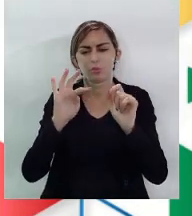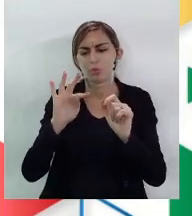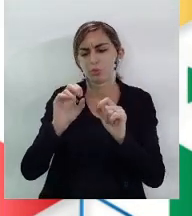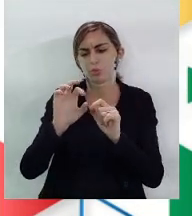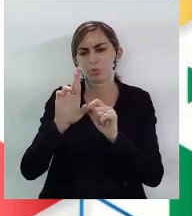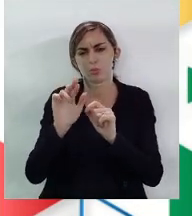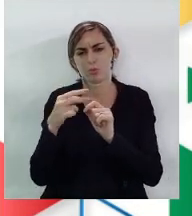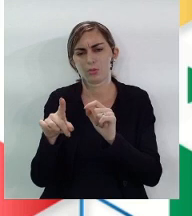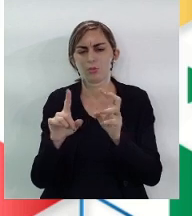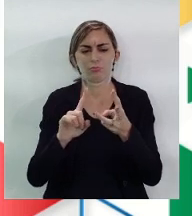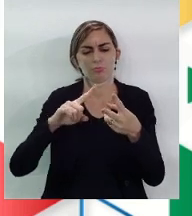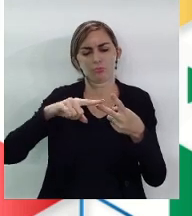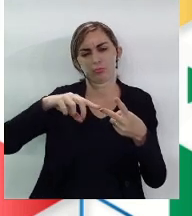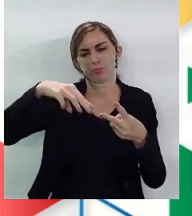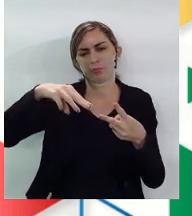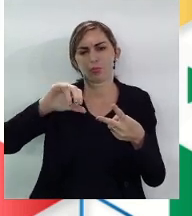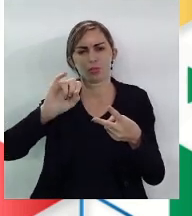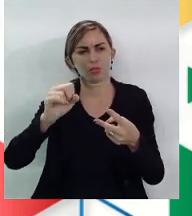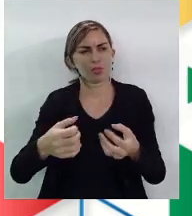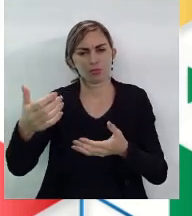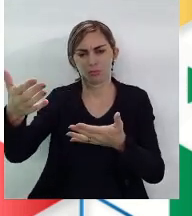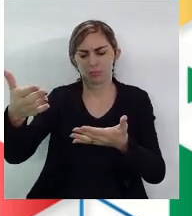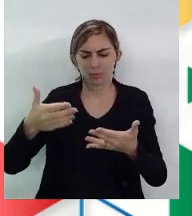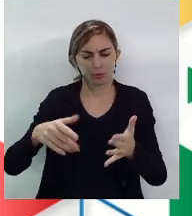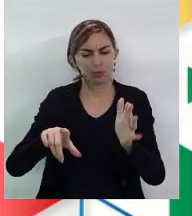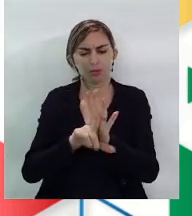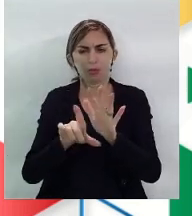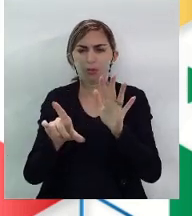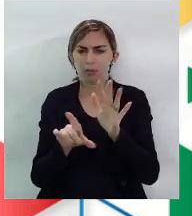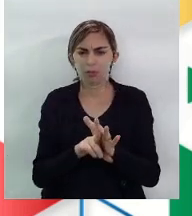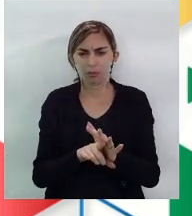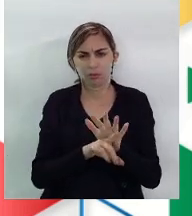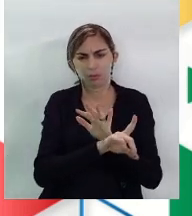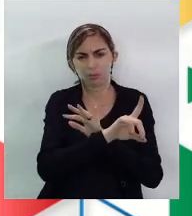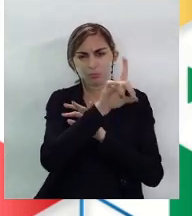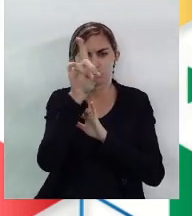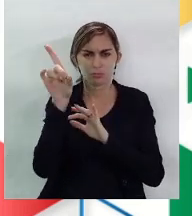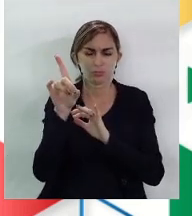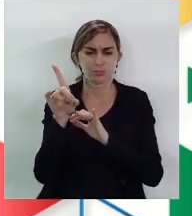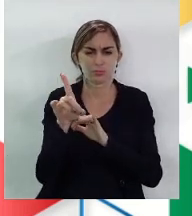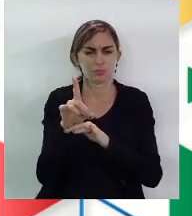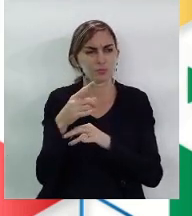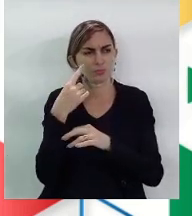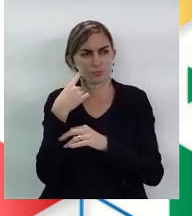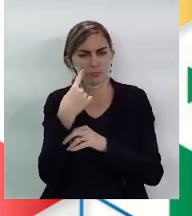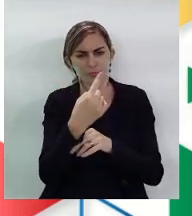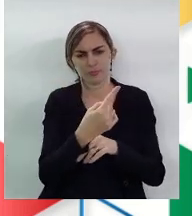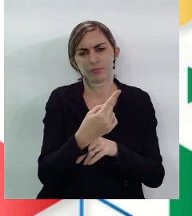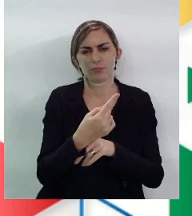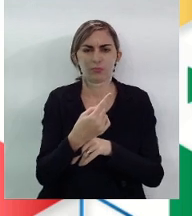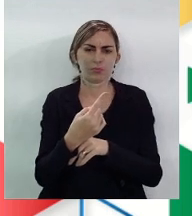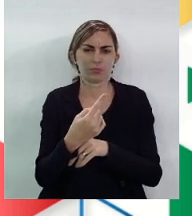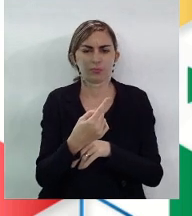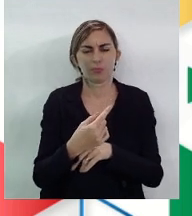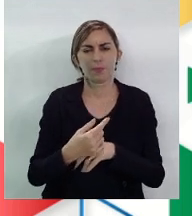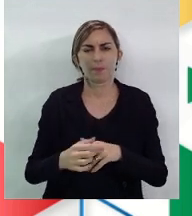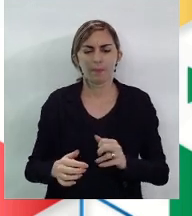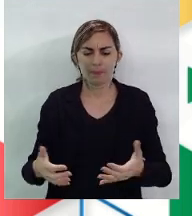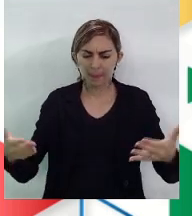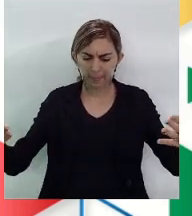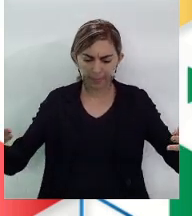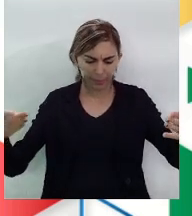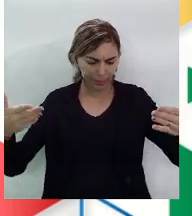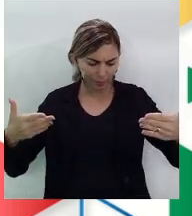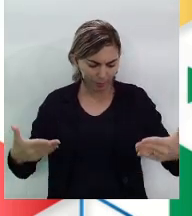nós temos Moisés recebendo as leis de Deus. Então vejam só aqui, mais uma vez trago